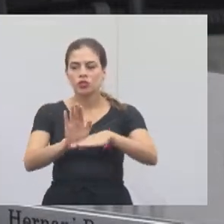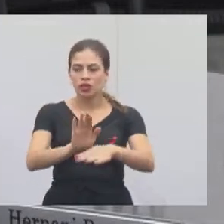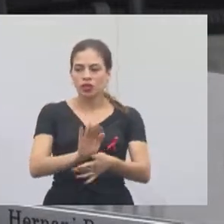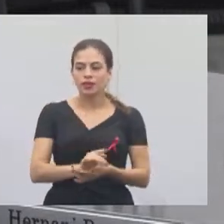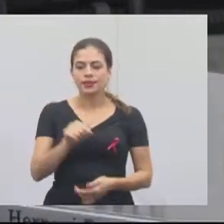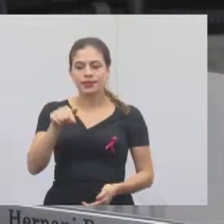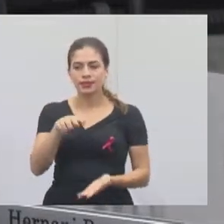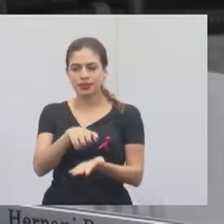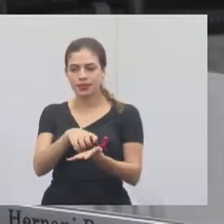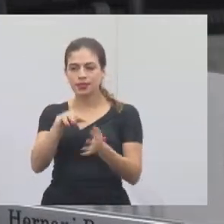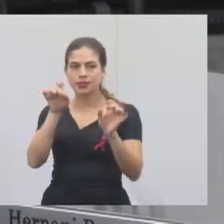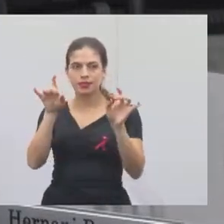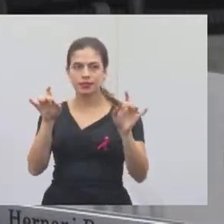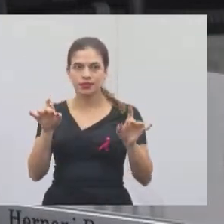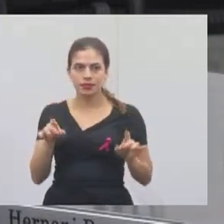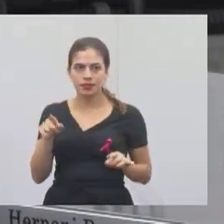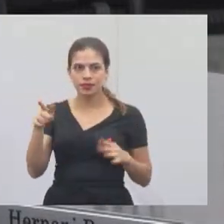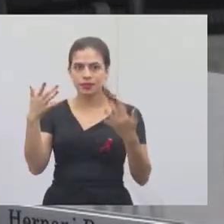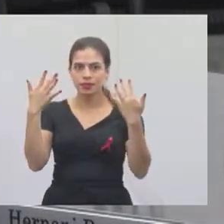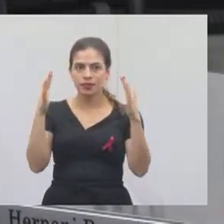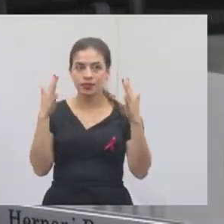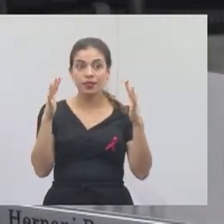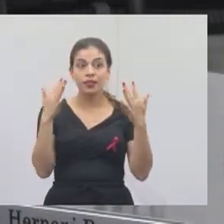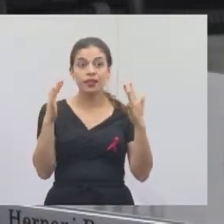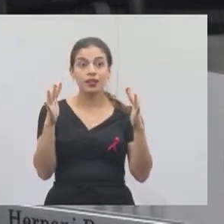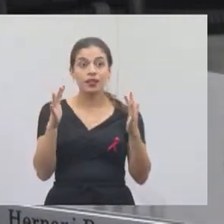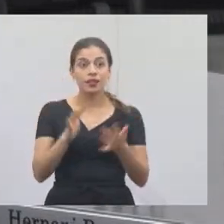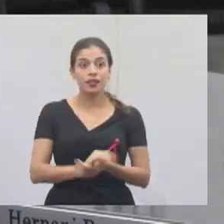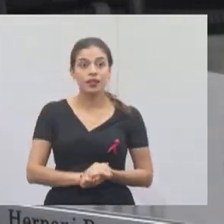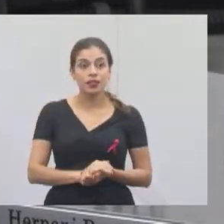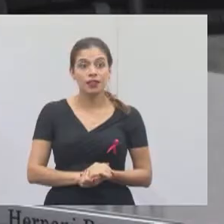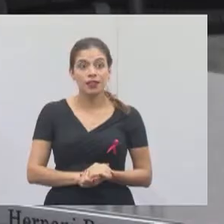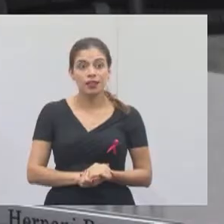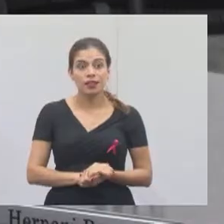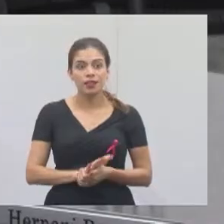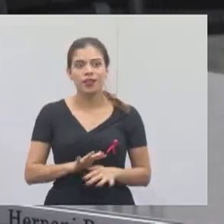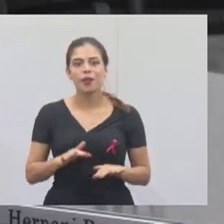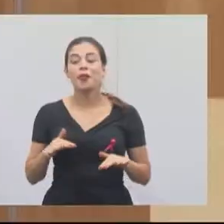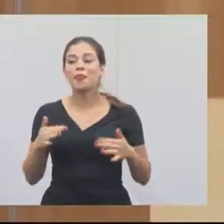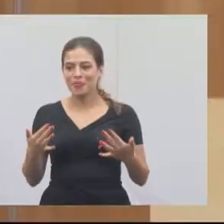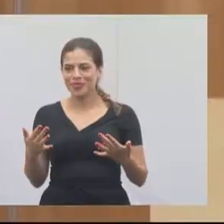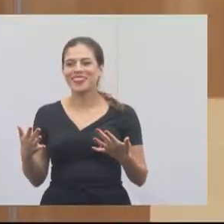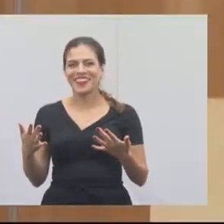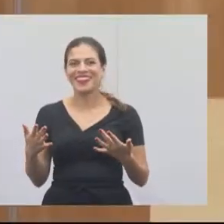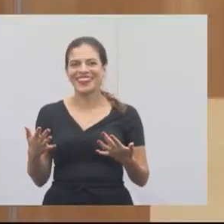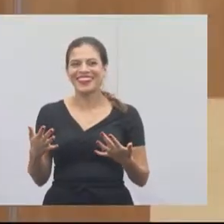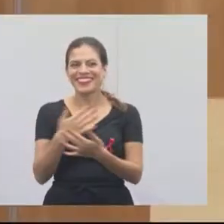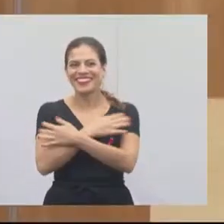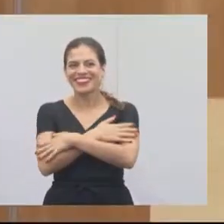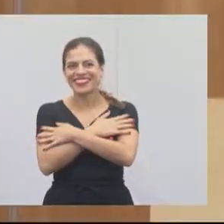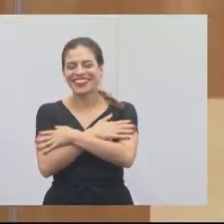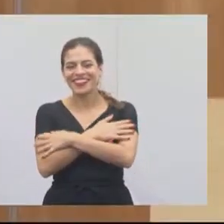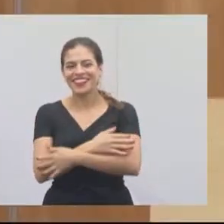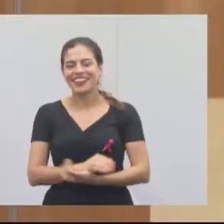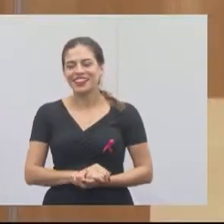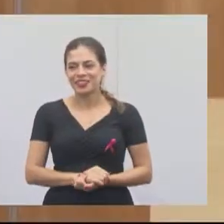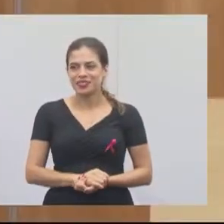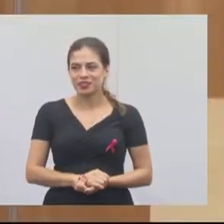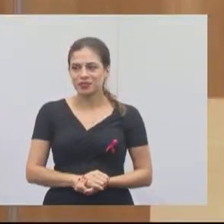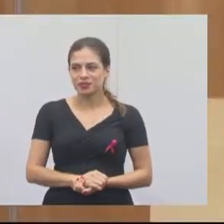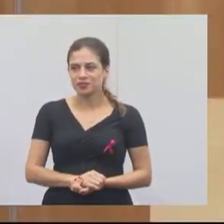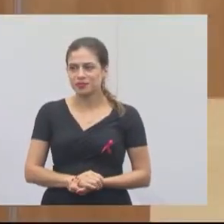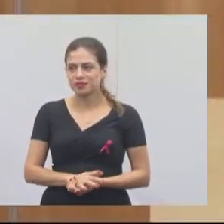especial no ponto de apoio aqui em Jacareí, o senhor está de parabéns e toda essa juventude da Igreja Universal. Um grande abraço, viu? Obrigado, vereador